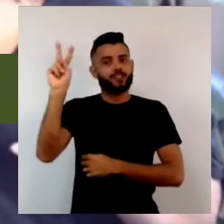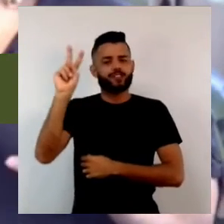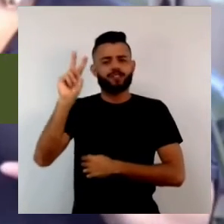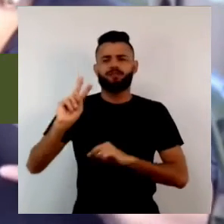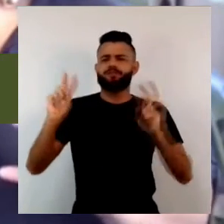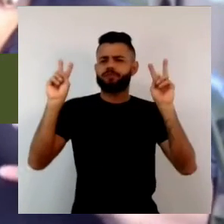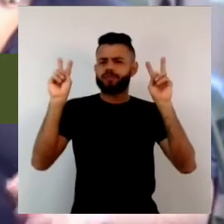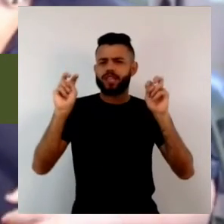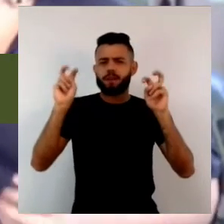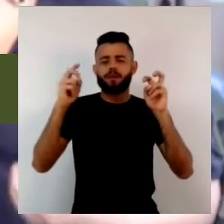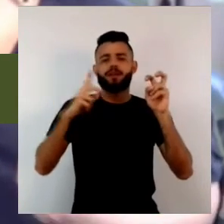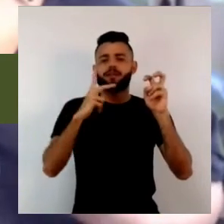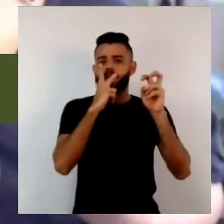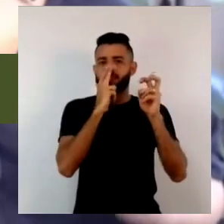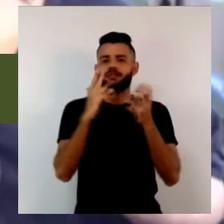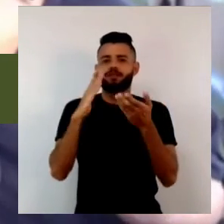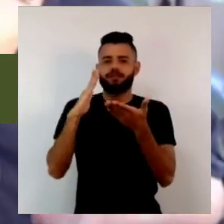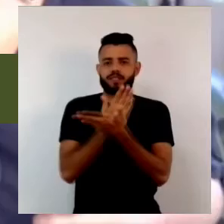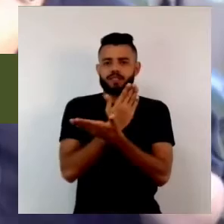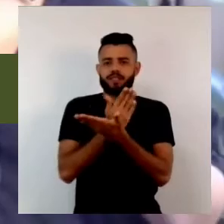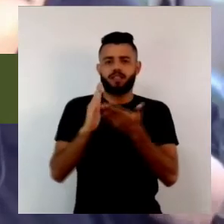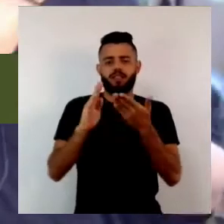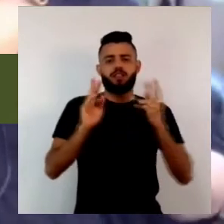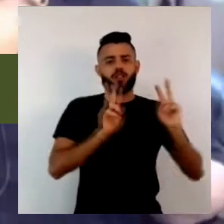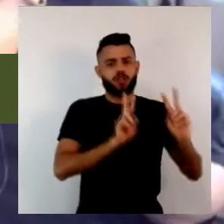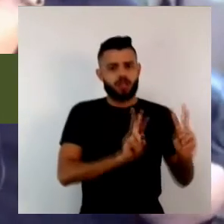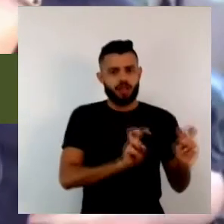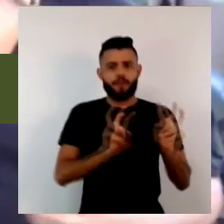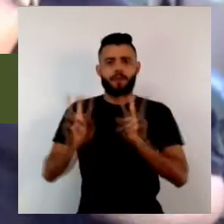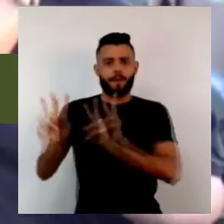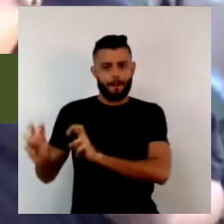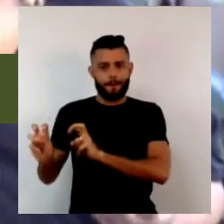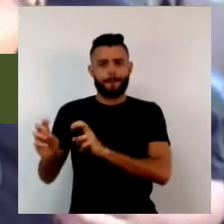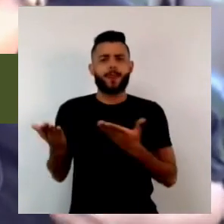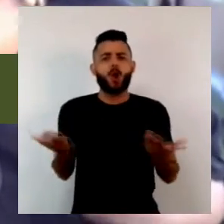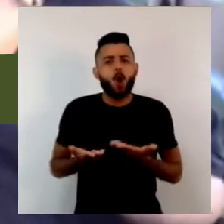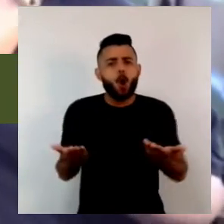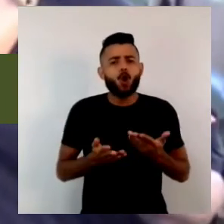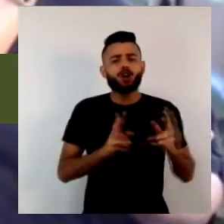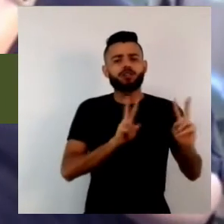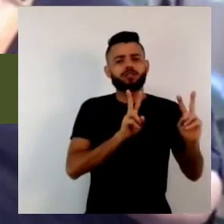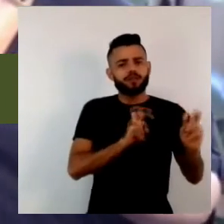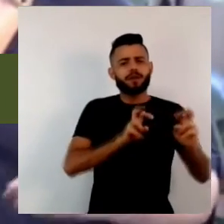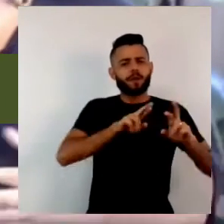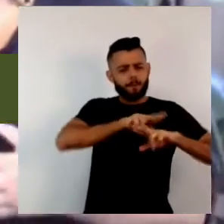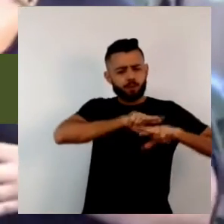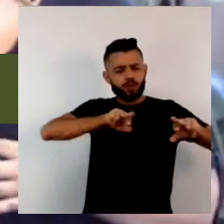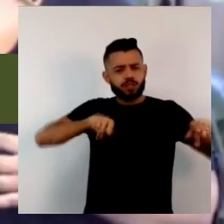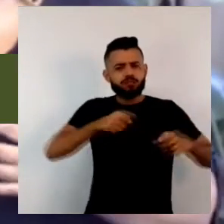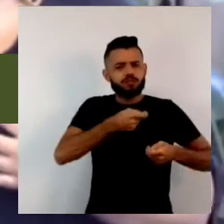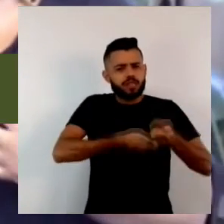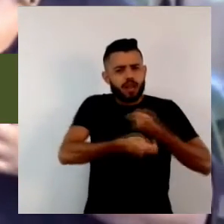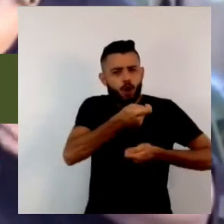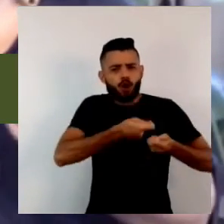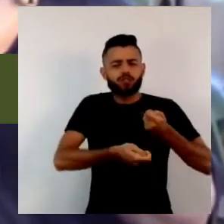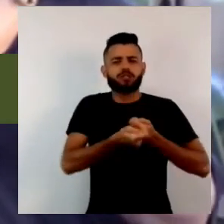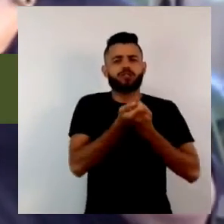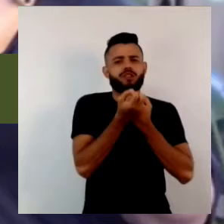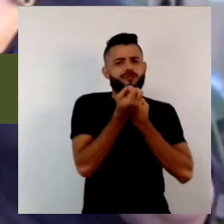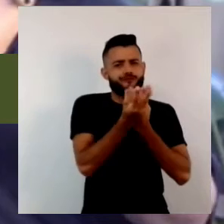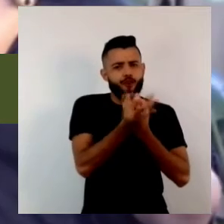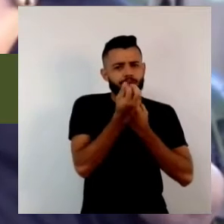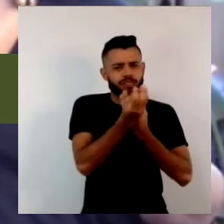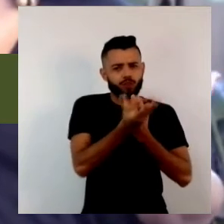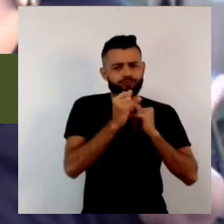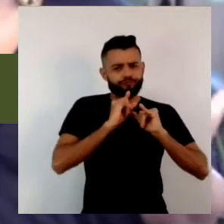em 2 subtemas. Então, o tema de hoje é pluralismo, negócios e informação. Porque se você quer